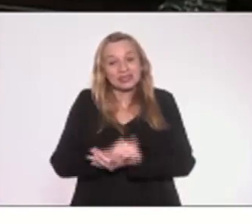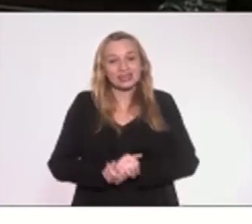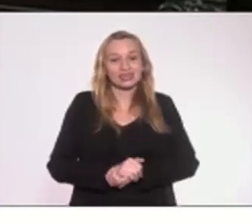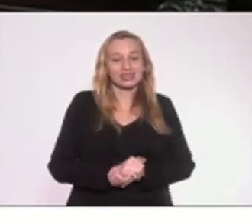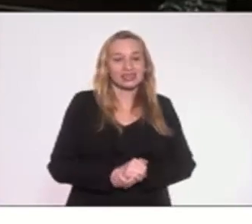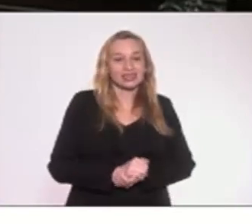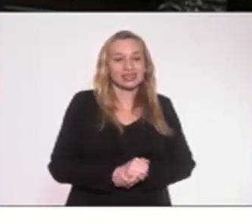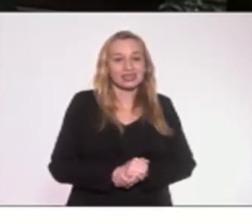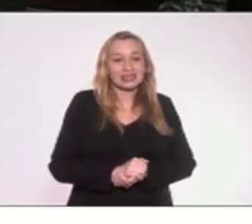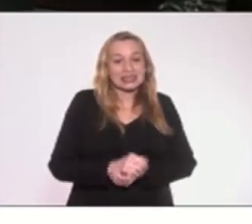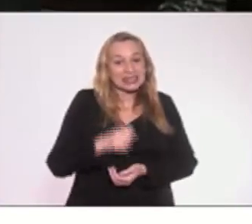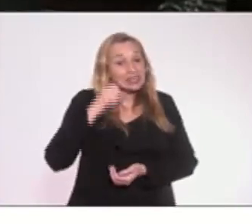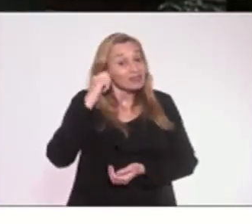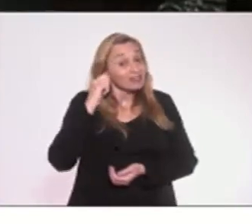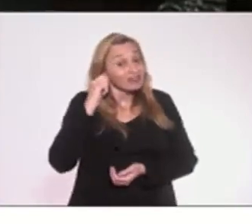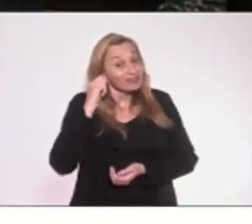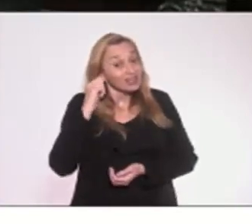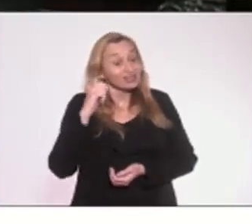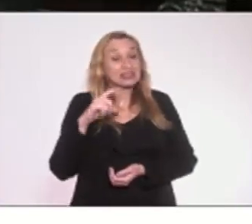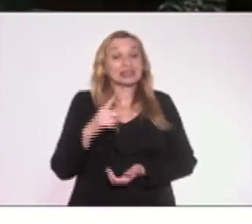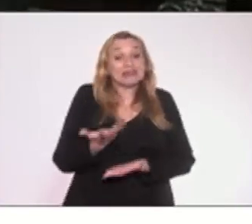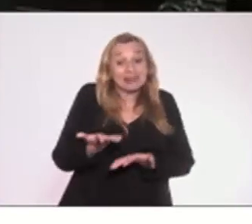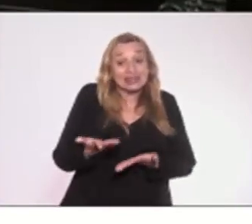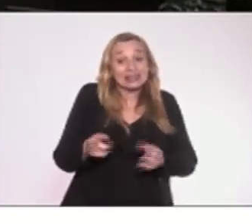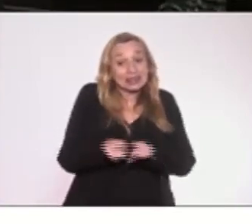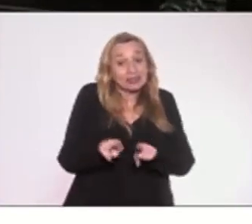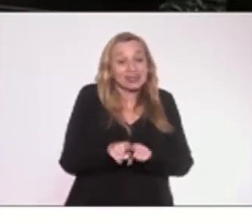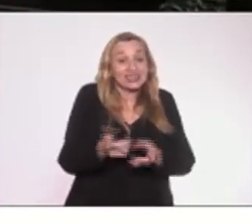e tomar algumas broncas.